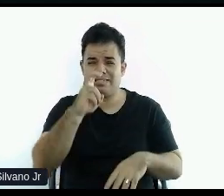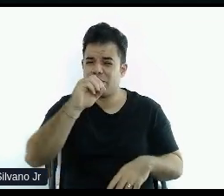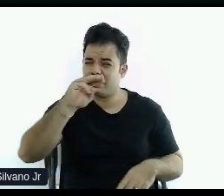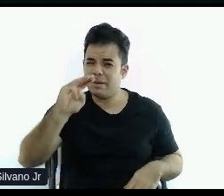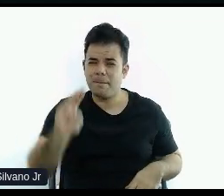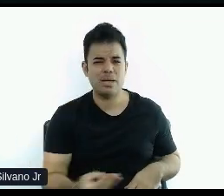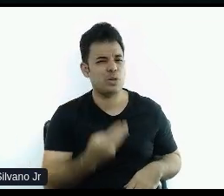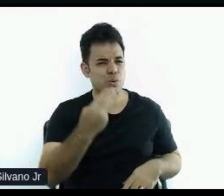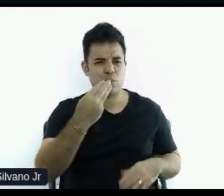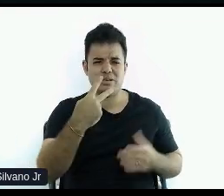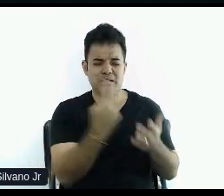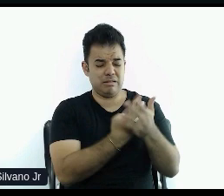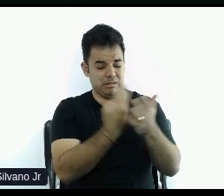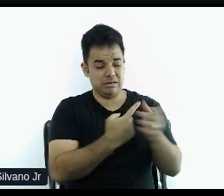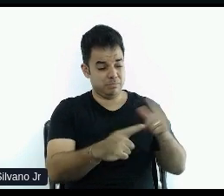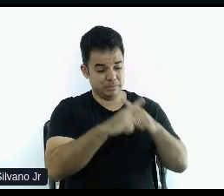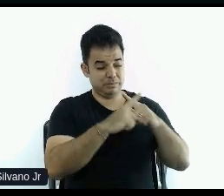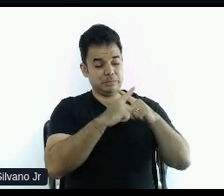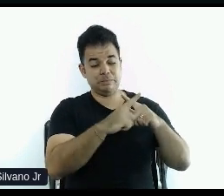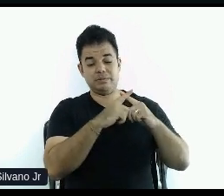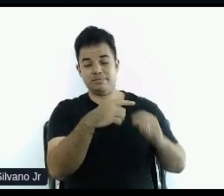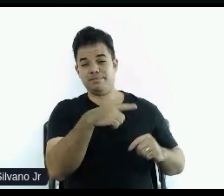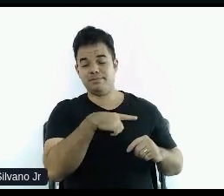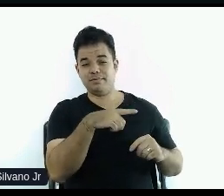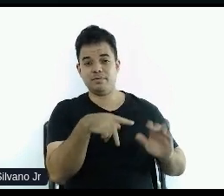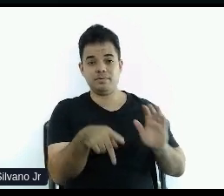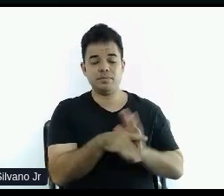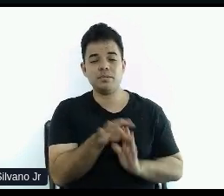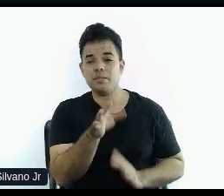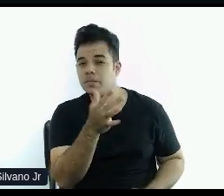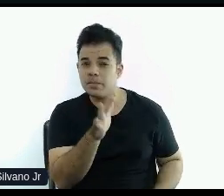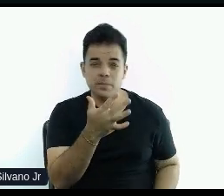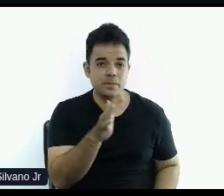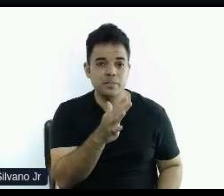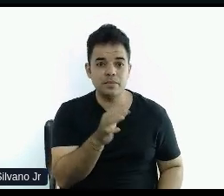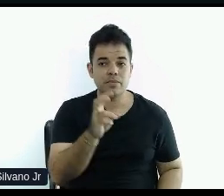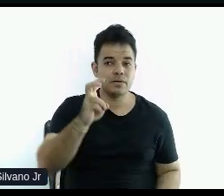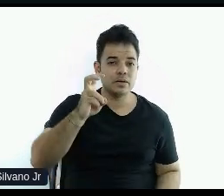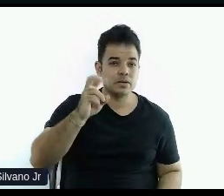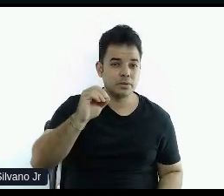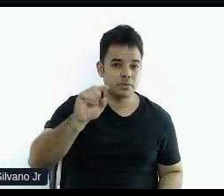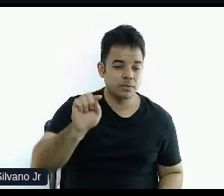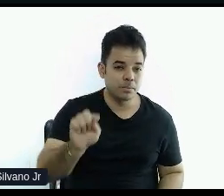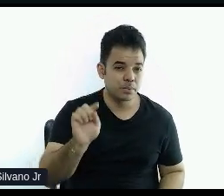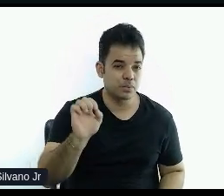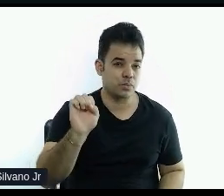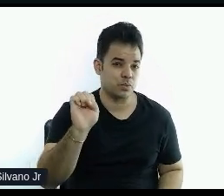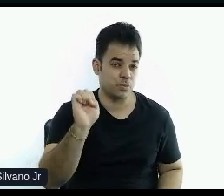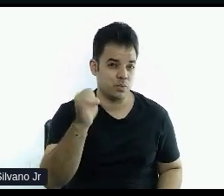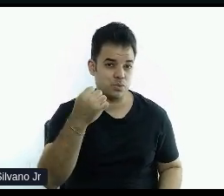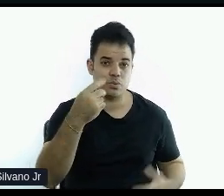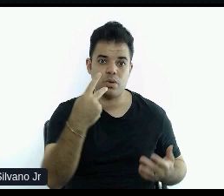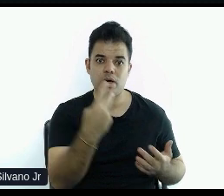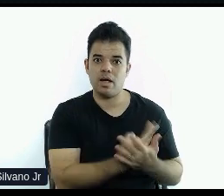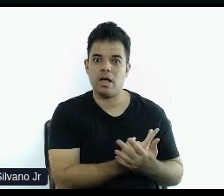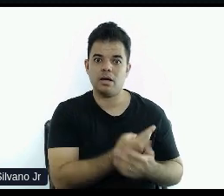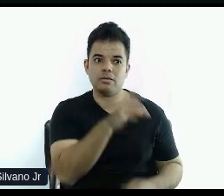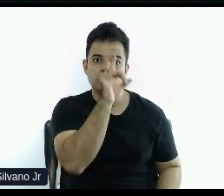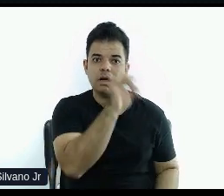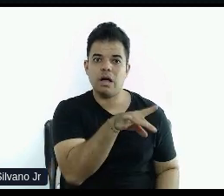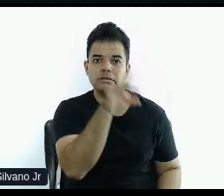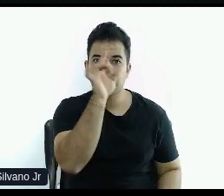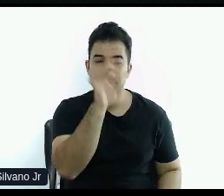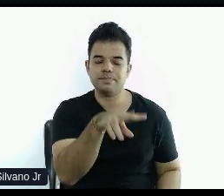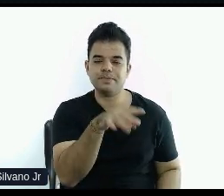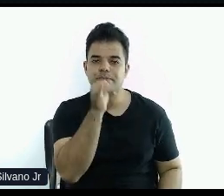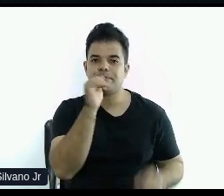erros, o que equivale a uma média de 50,8 erros por página, e foram